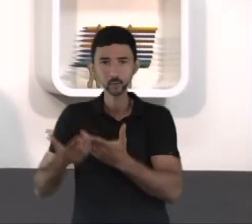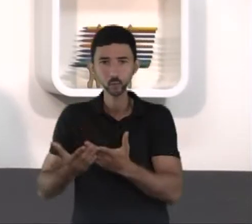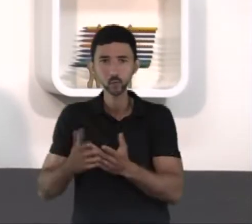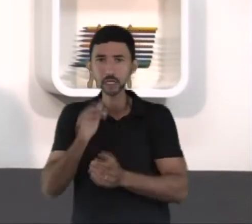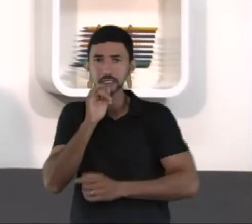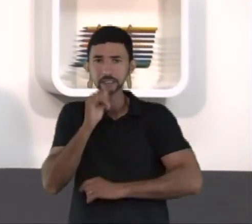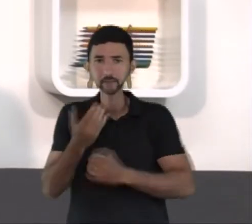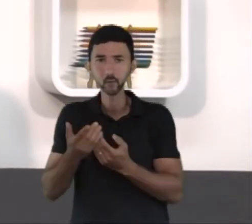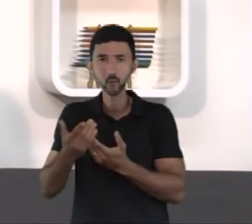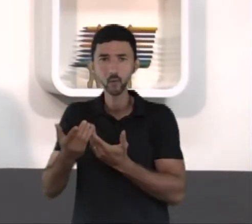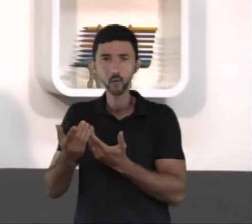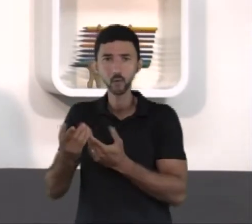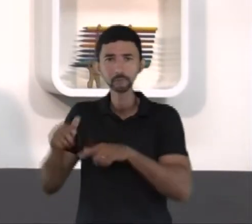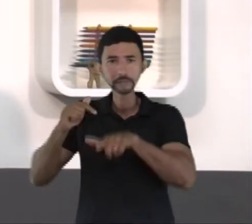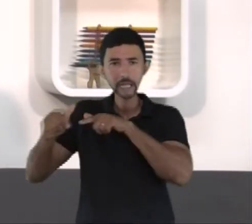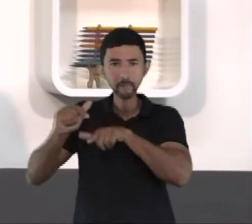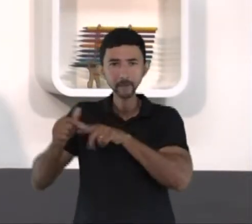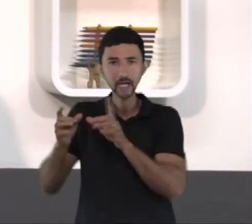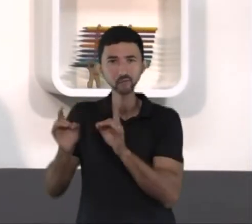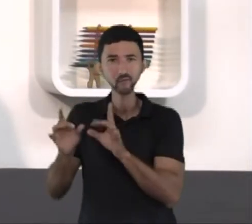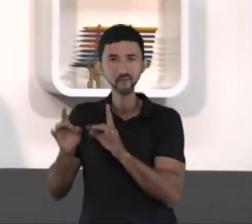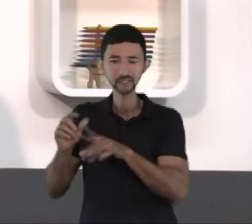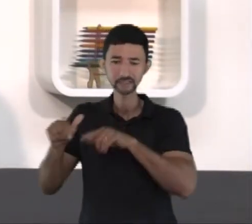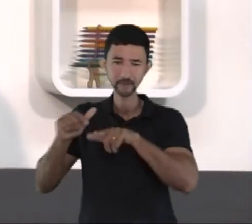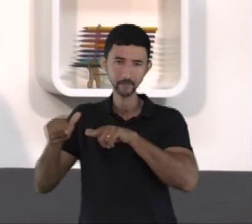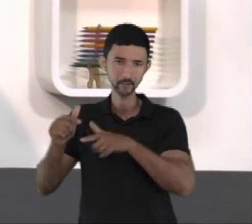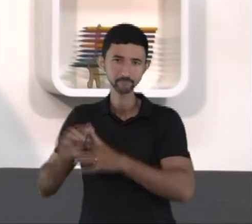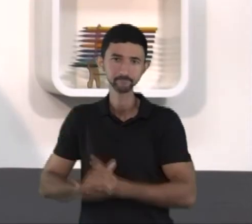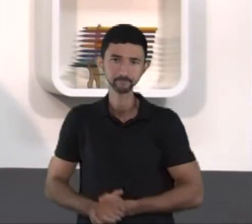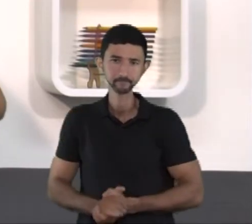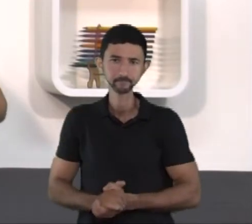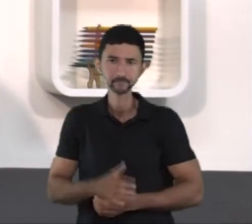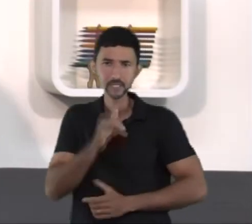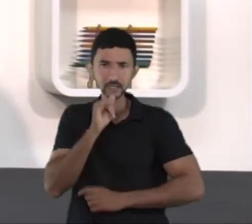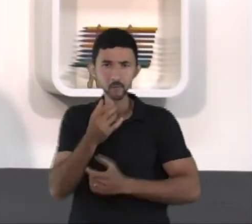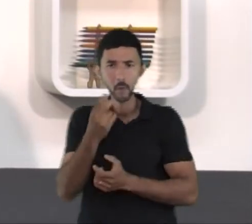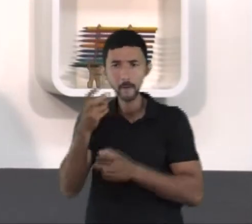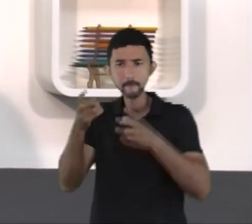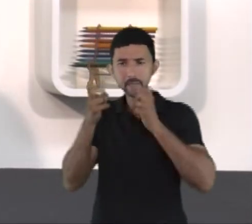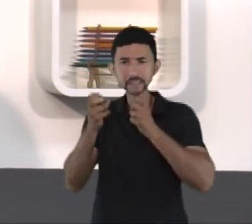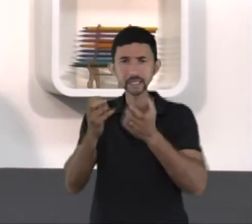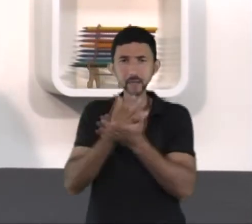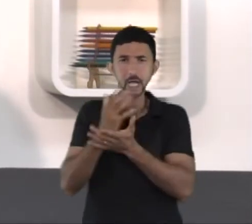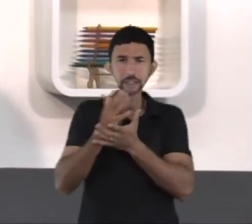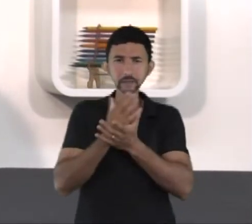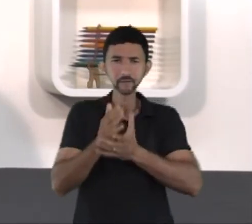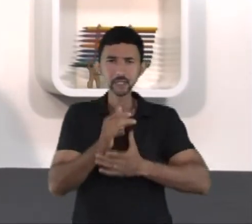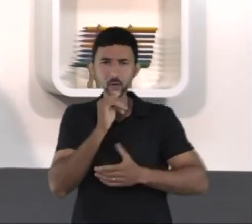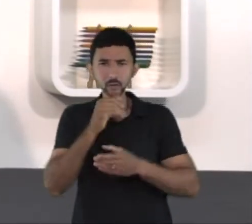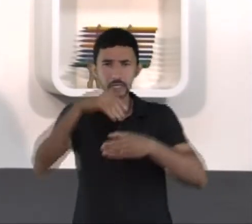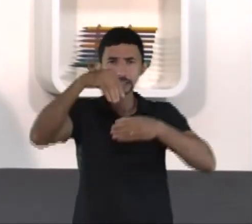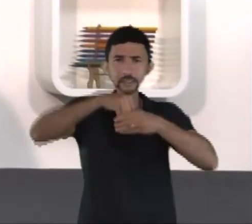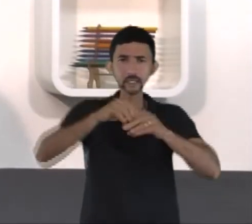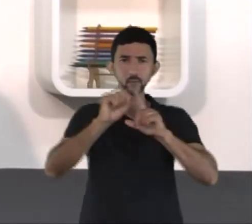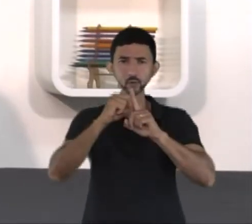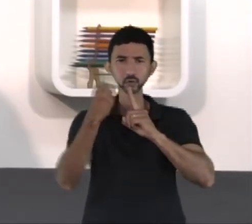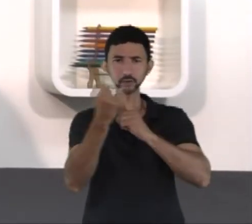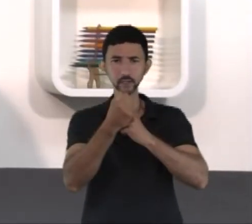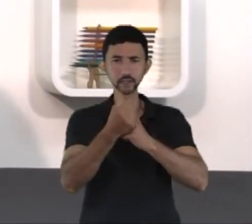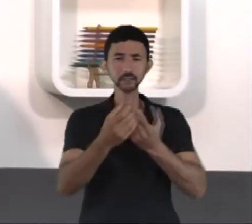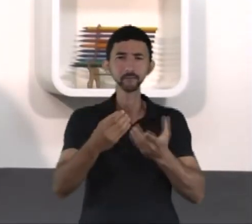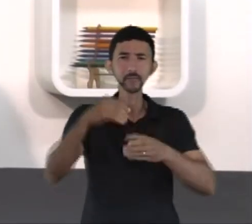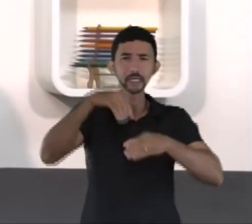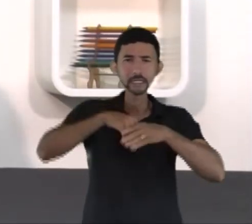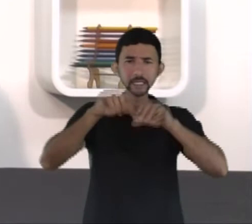donos da sua mão de obra, da sua força de trabalho. A gente já percebe uma divisão aí, dentro da sociedade, dentro